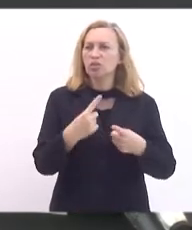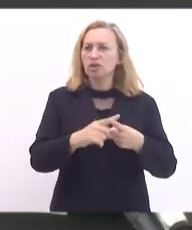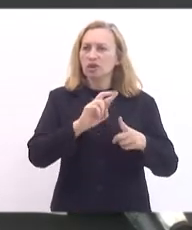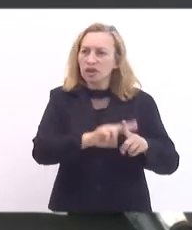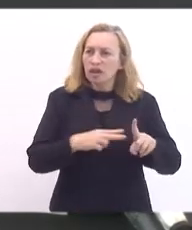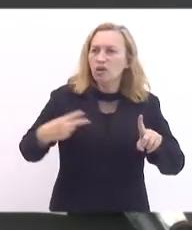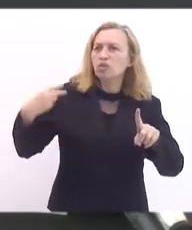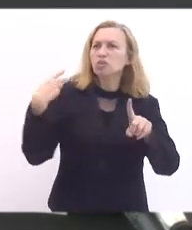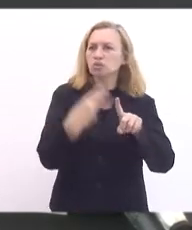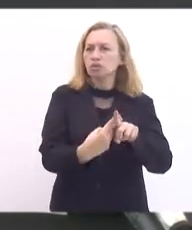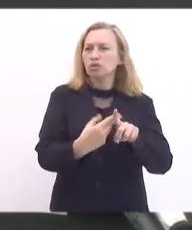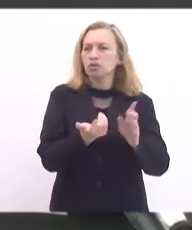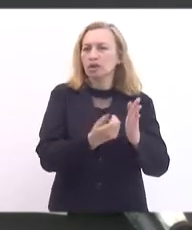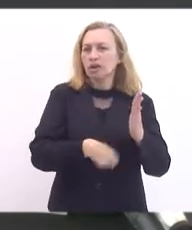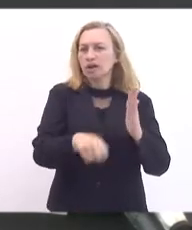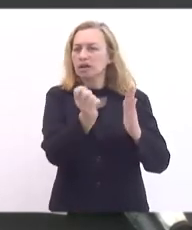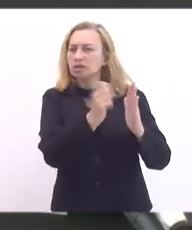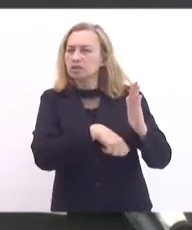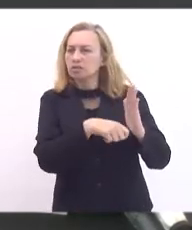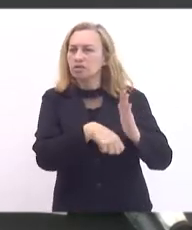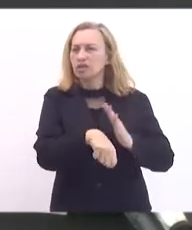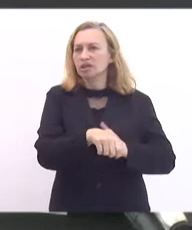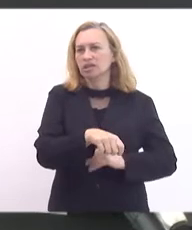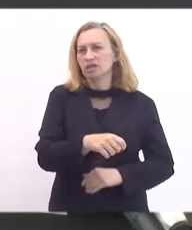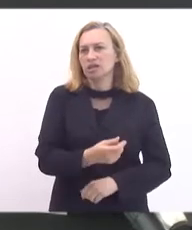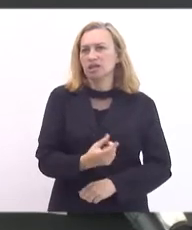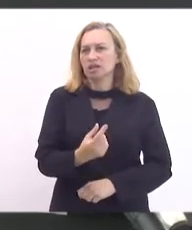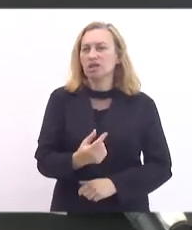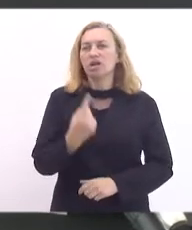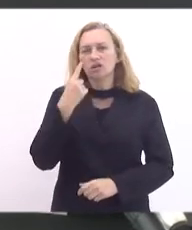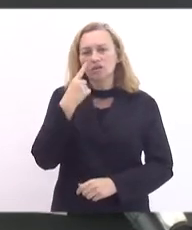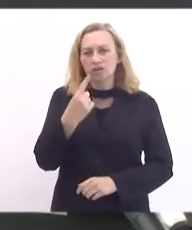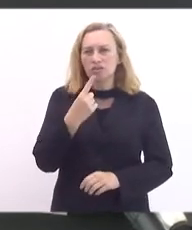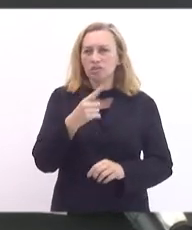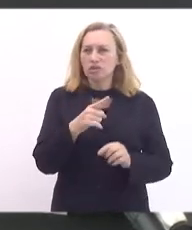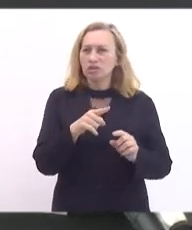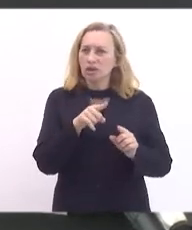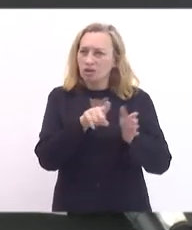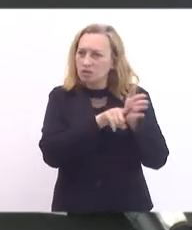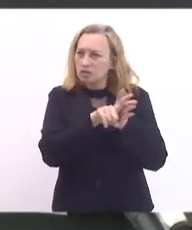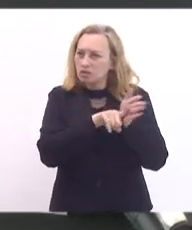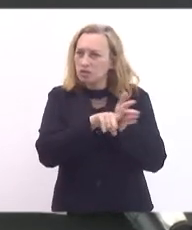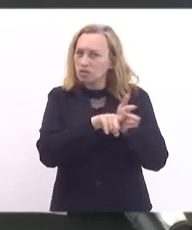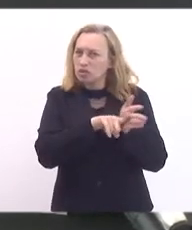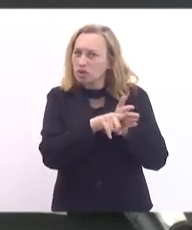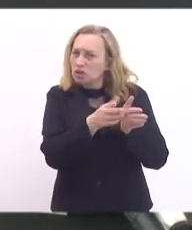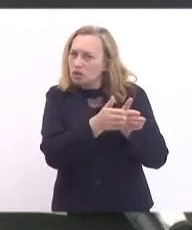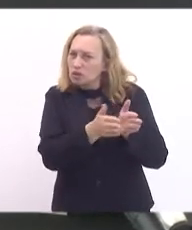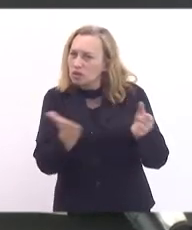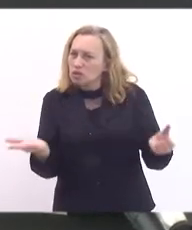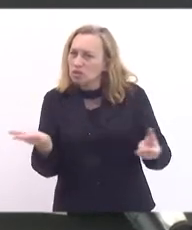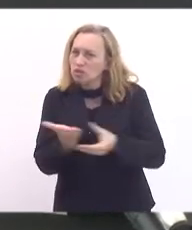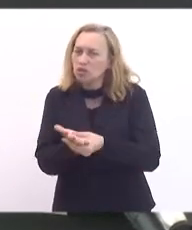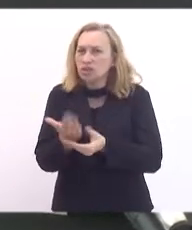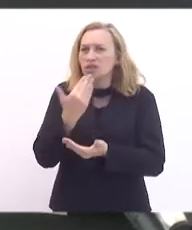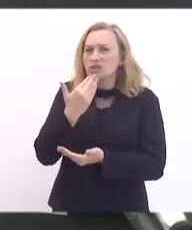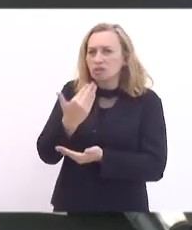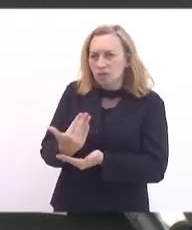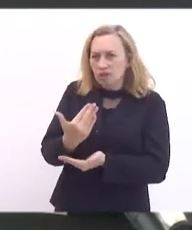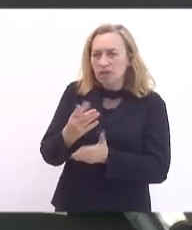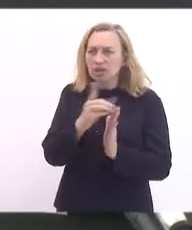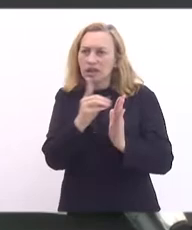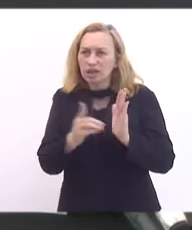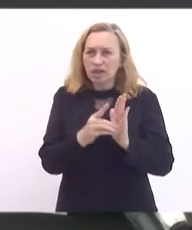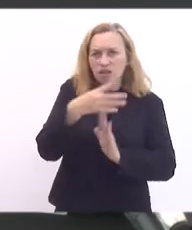dobro da praticar em Minas Gerais fizemos um levantamento lá pelos processos que solicitaram o